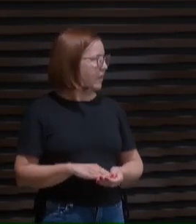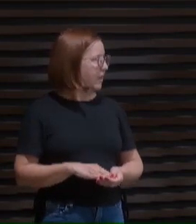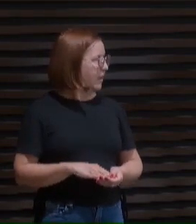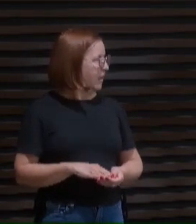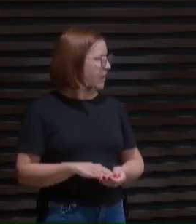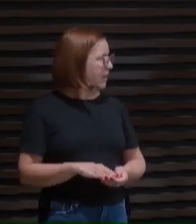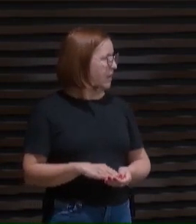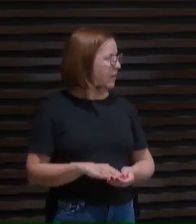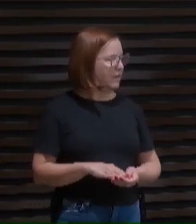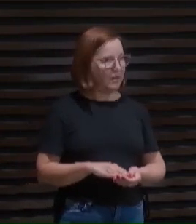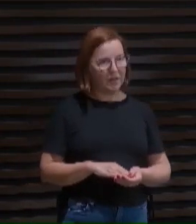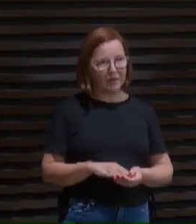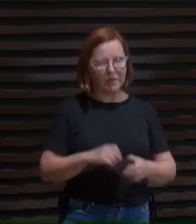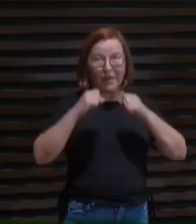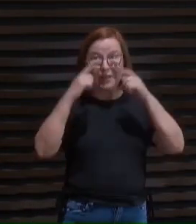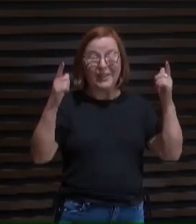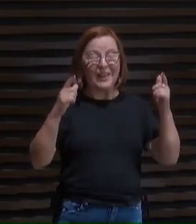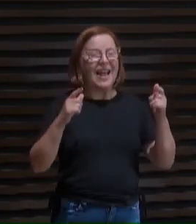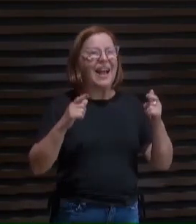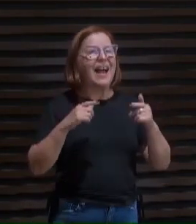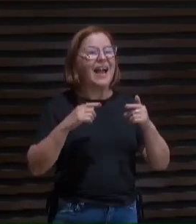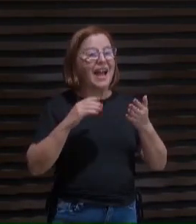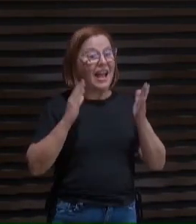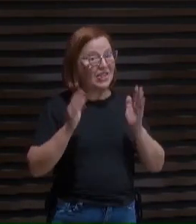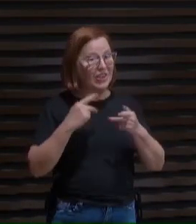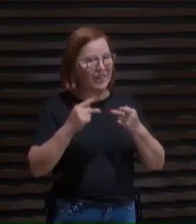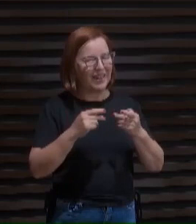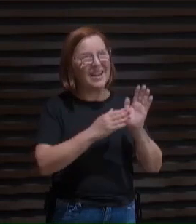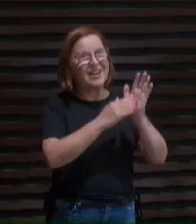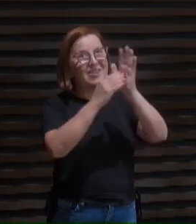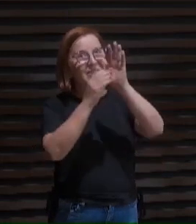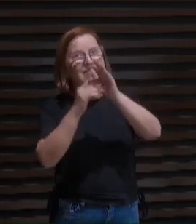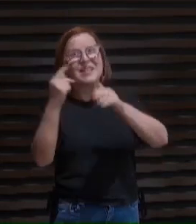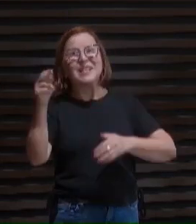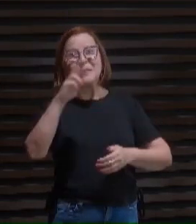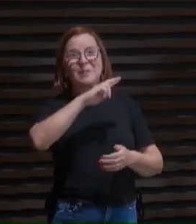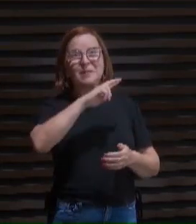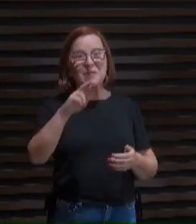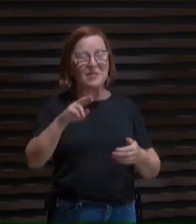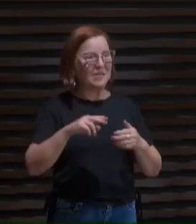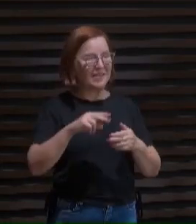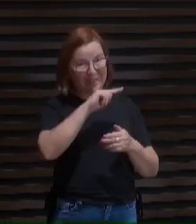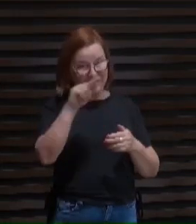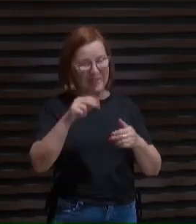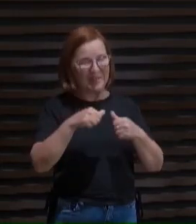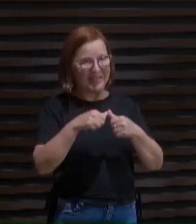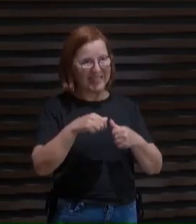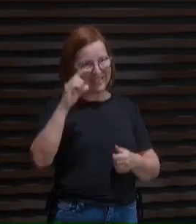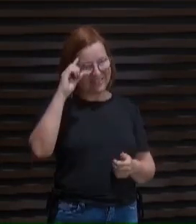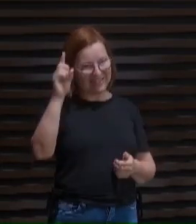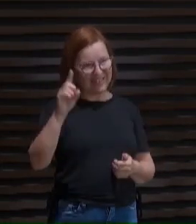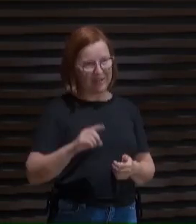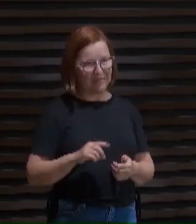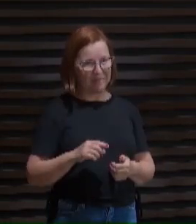dito? Senhor, louvado seja o teu nome por mais um dia. Vamos ver o que esse dia tem. Mas os meus olhos estão postos